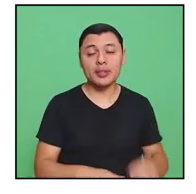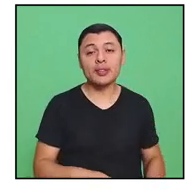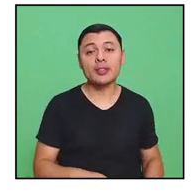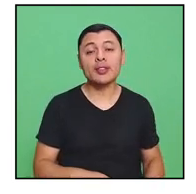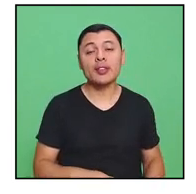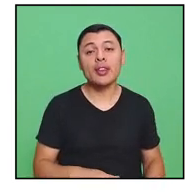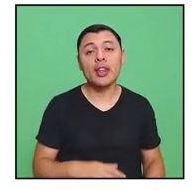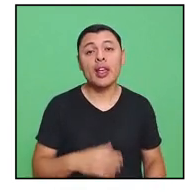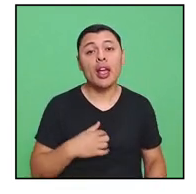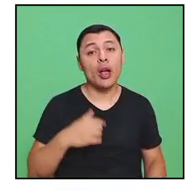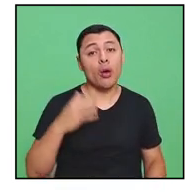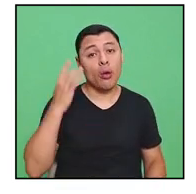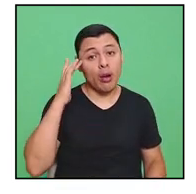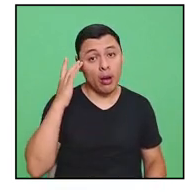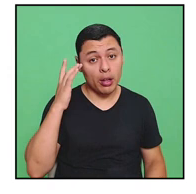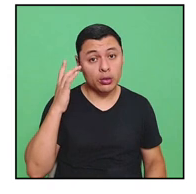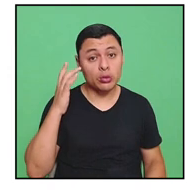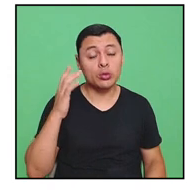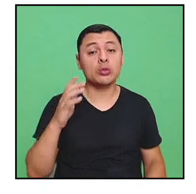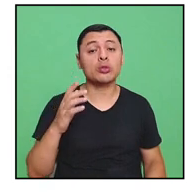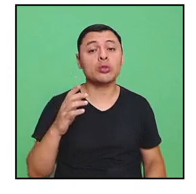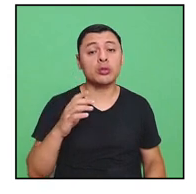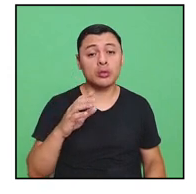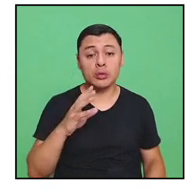que tem sido interessante para mim